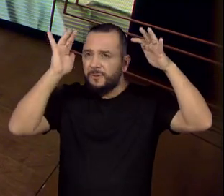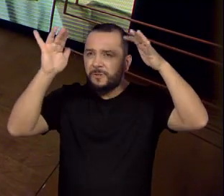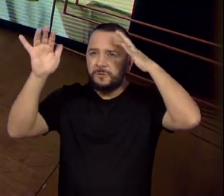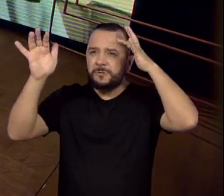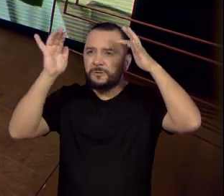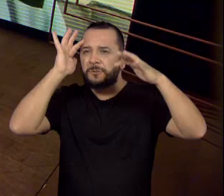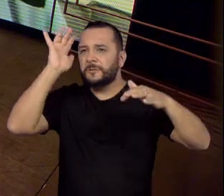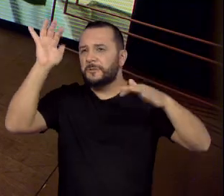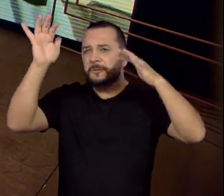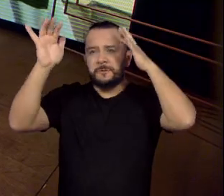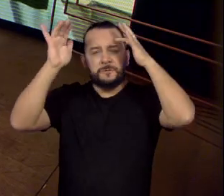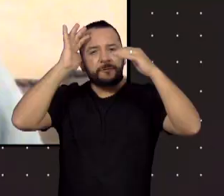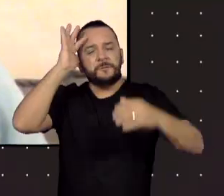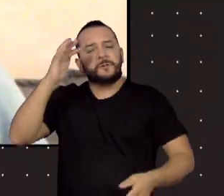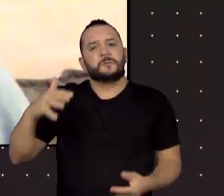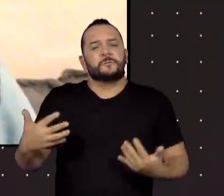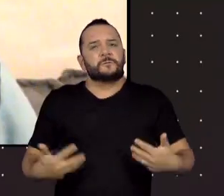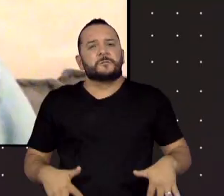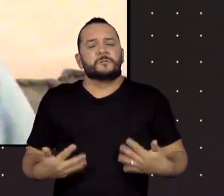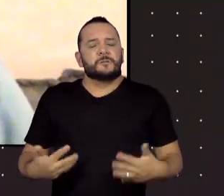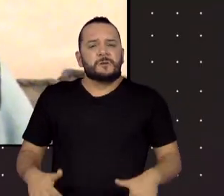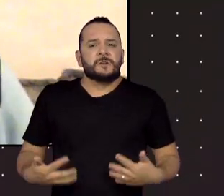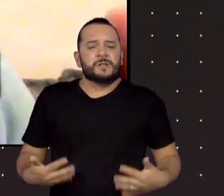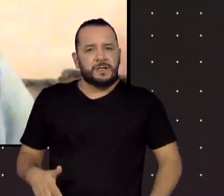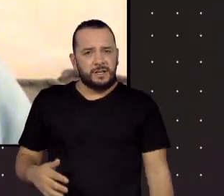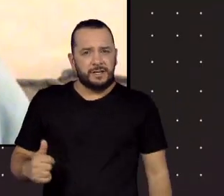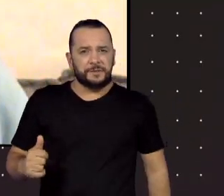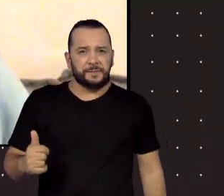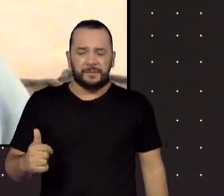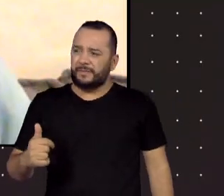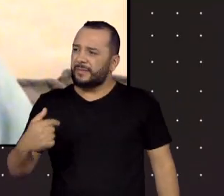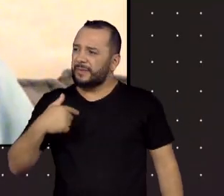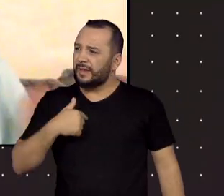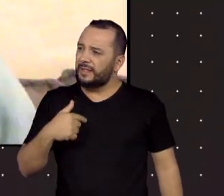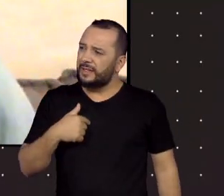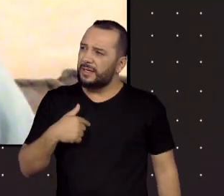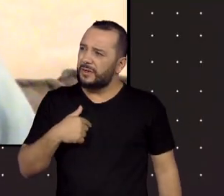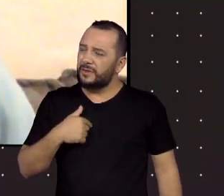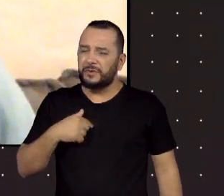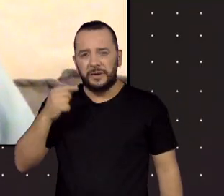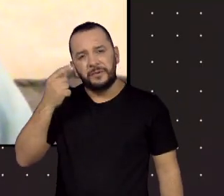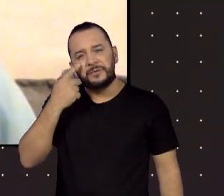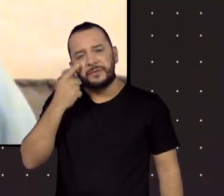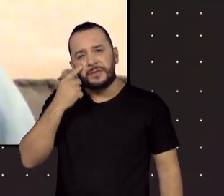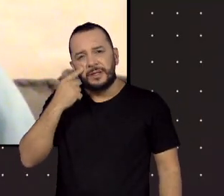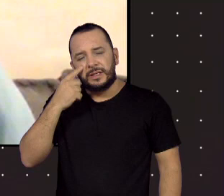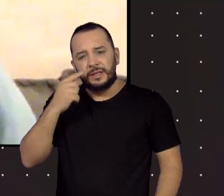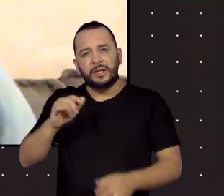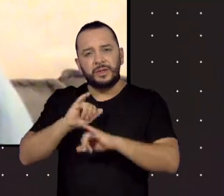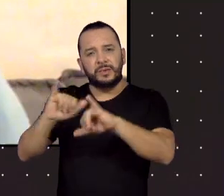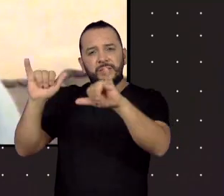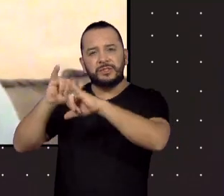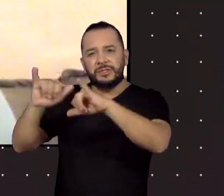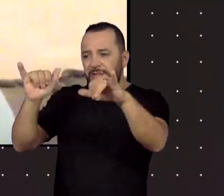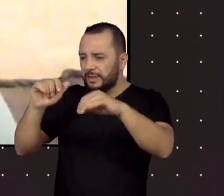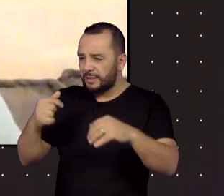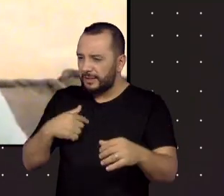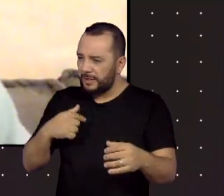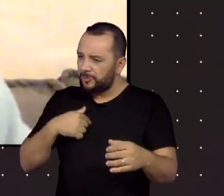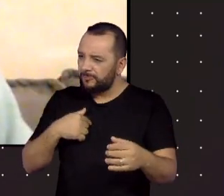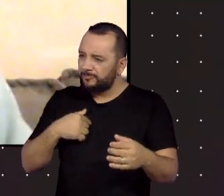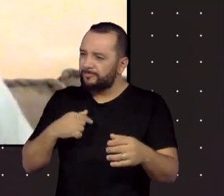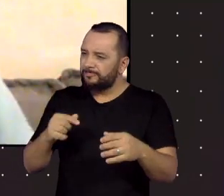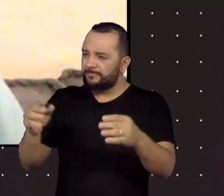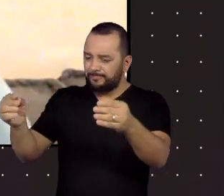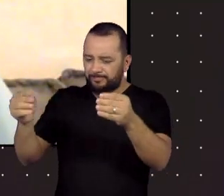tremendamente. E aí, tudo que eu captava daquelas notícias, eu ia transformando em coisa. Aí eu falei, pô,